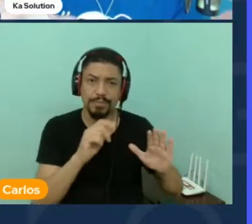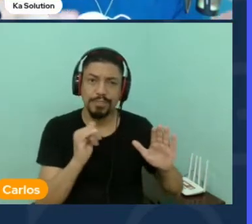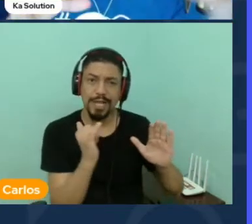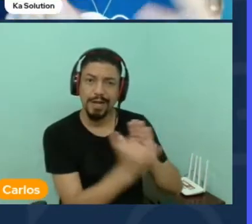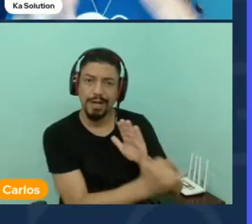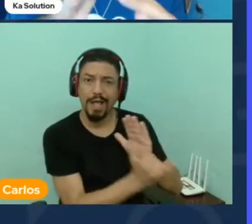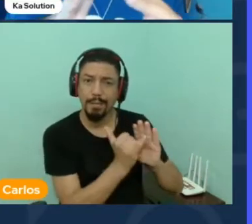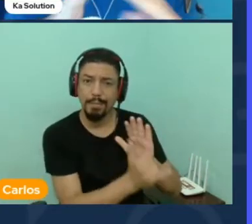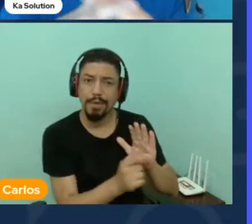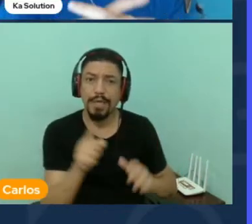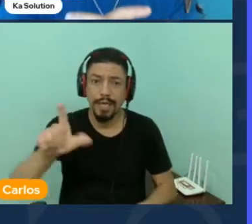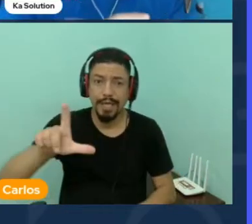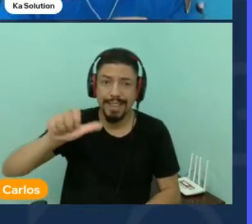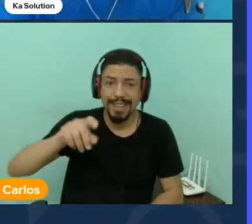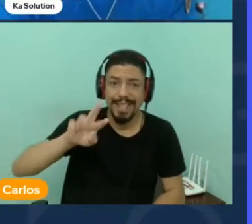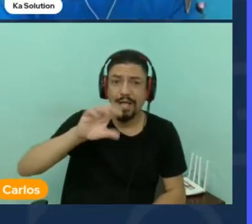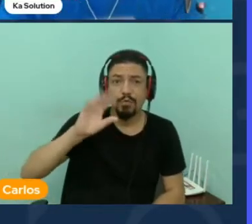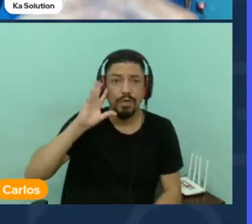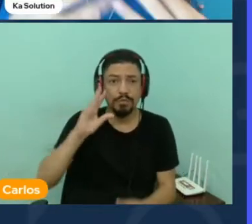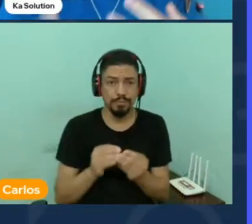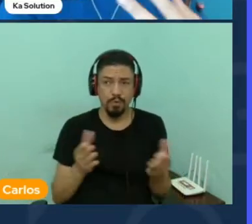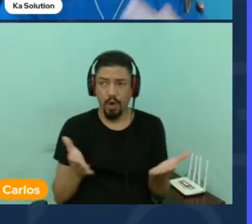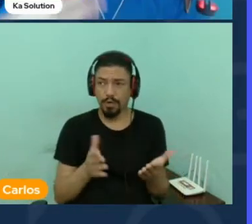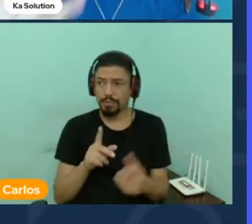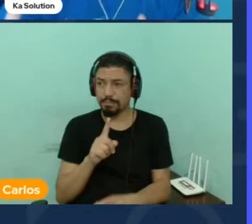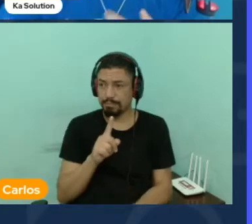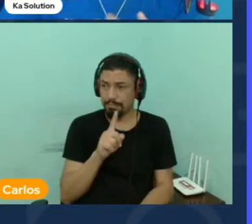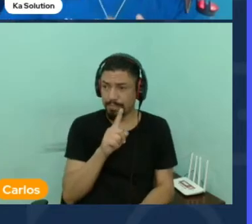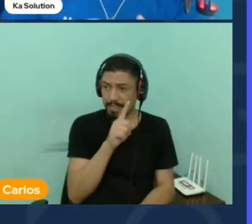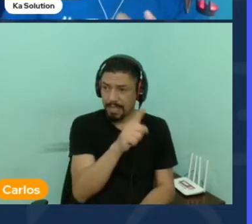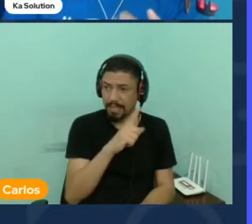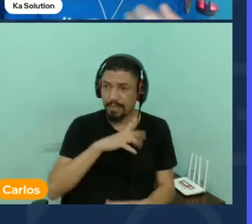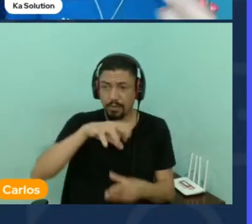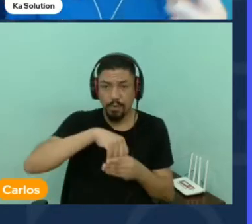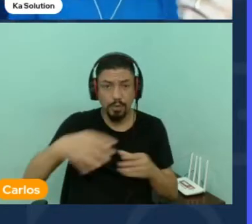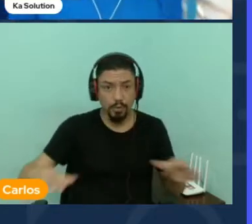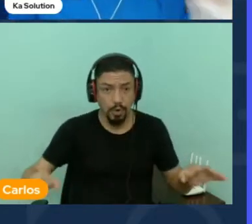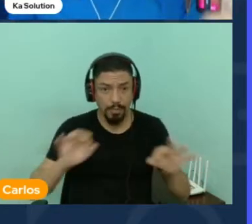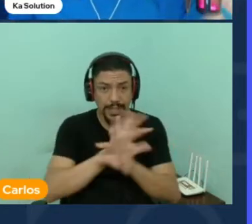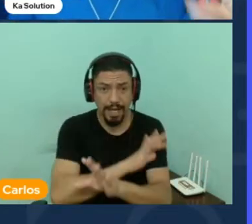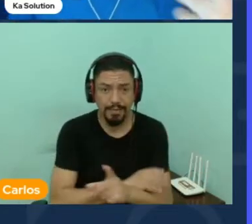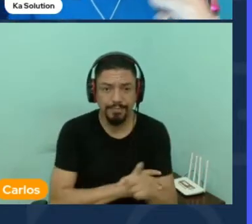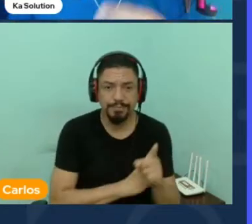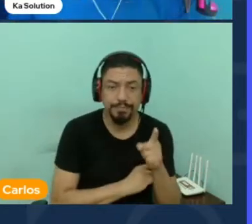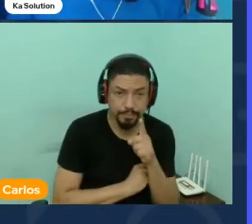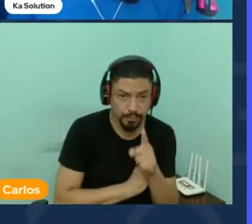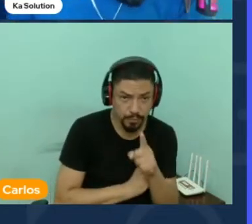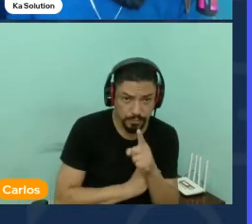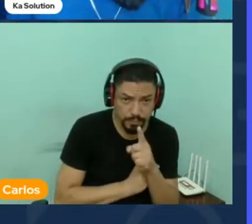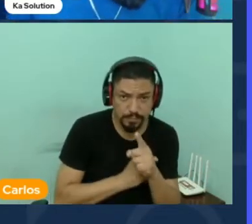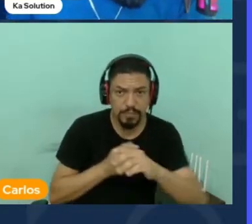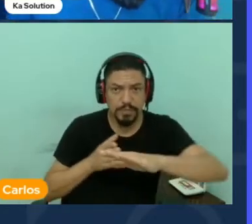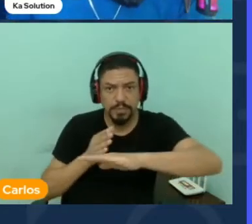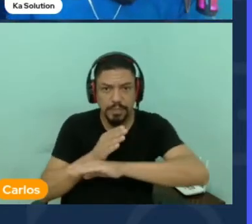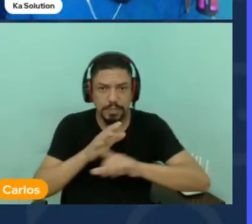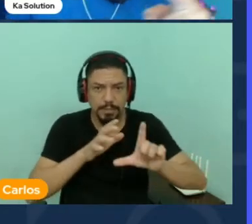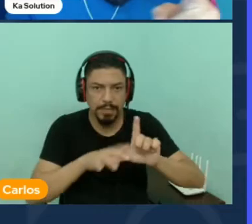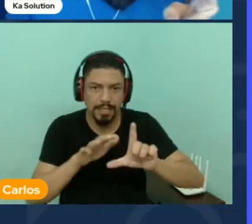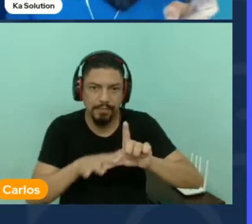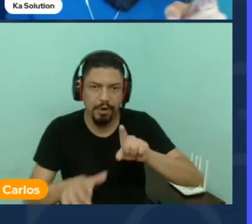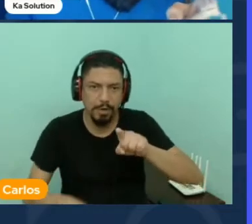foi o que o Leandro resumiu hoje, só que lá tem o conteúdo completo. Você, acessando a